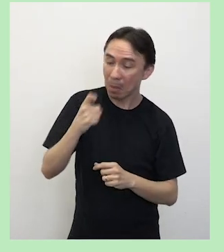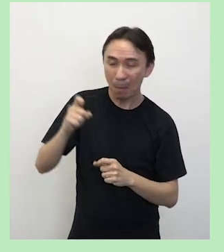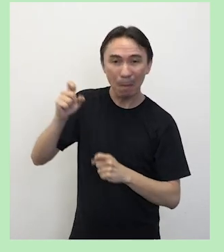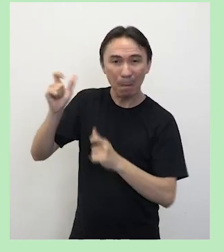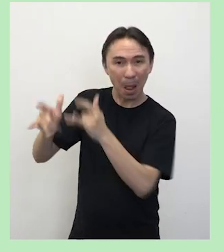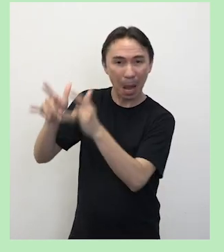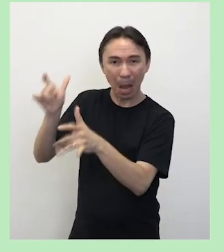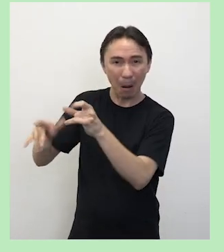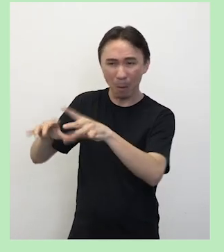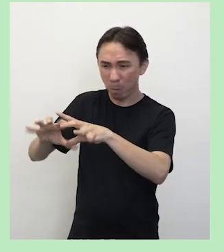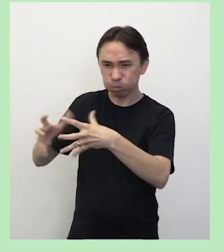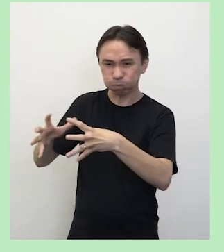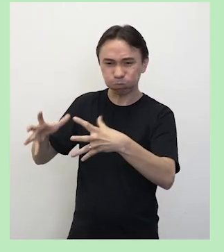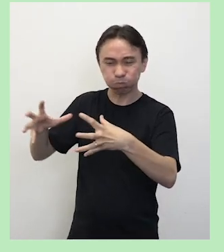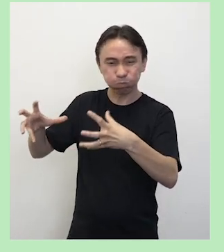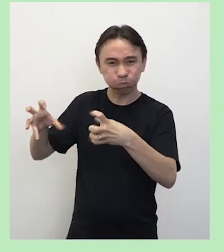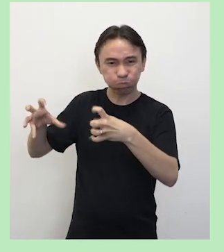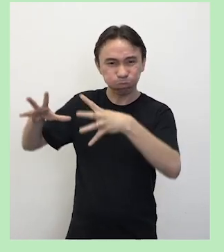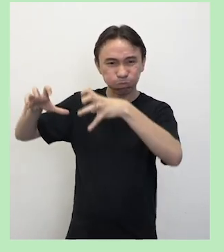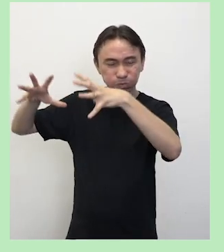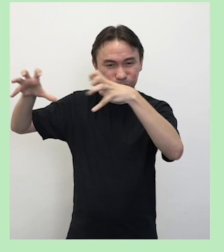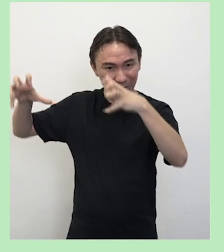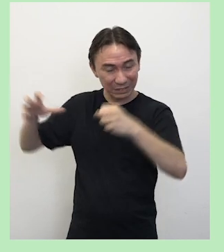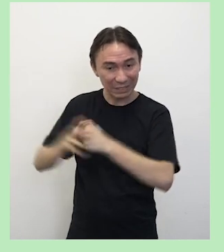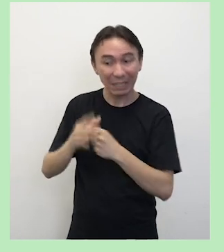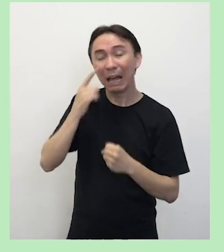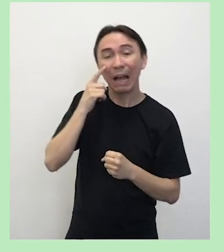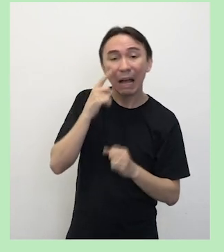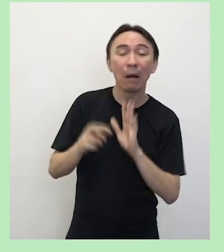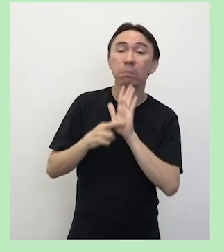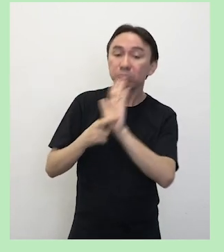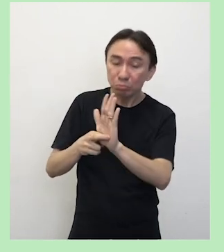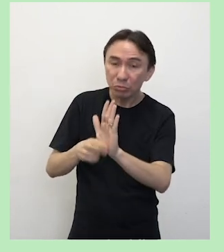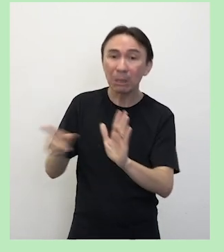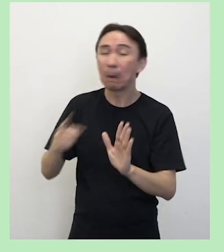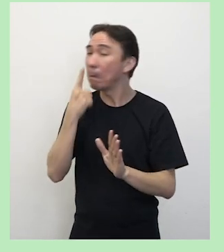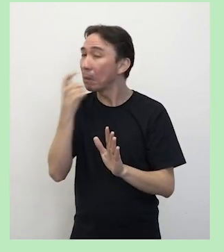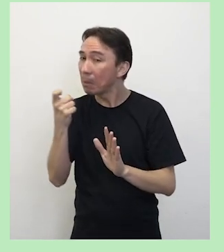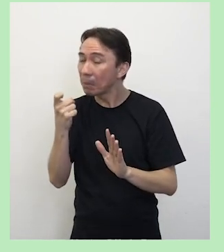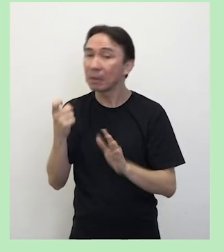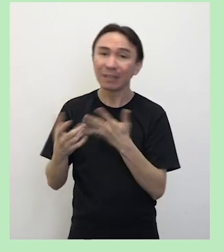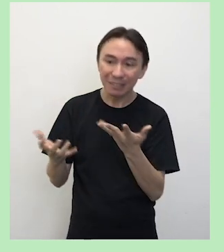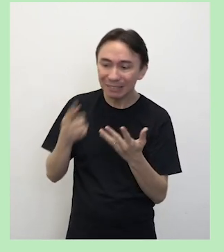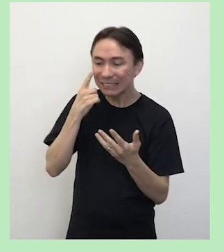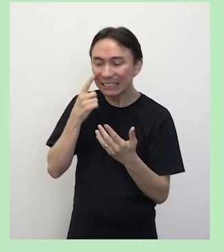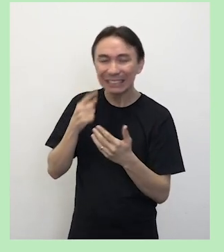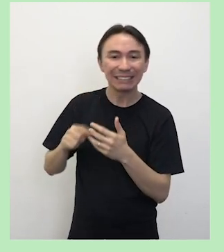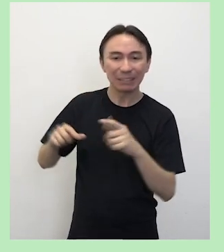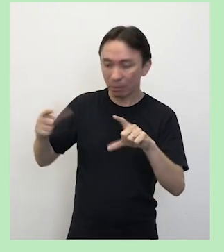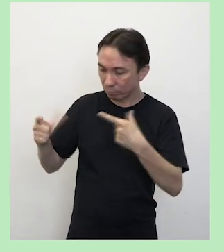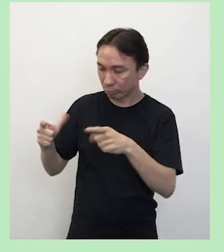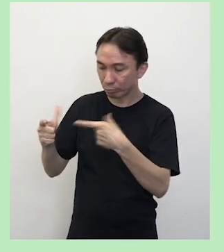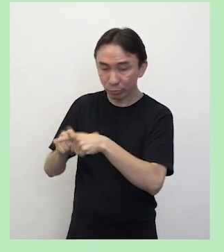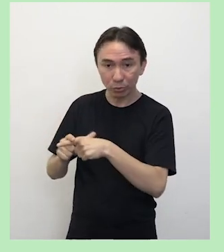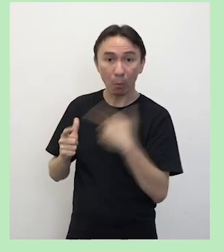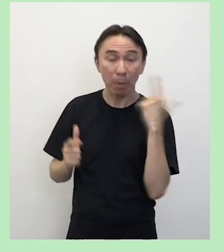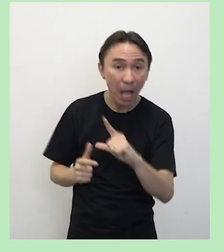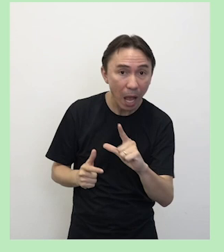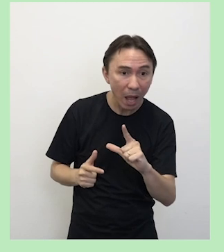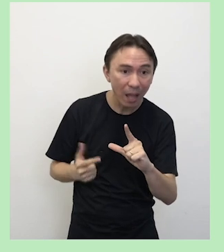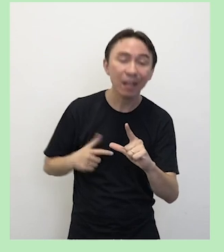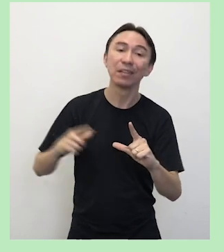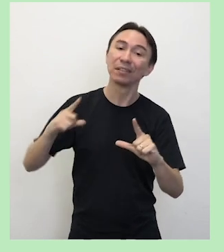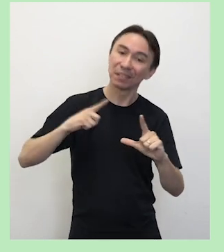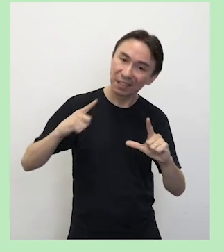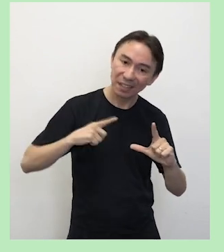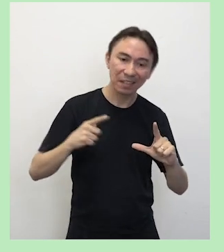medir o que representa cada lixo, eu tenho um ambiente mais agradável, que é algo